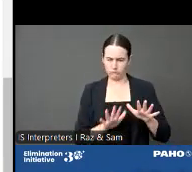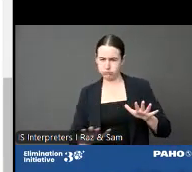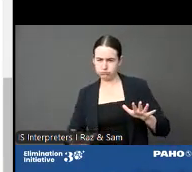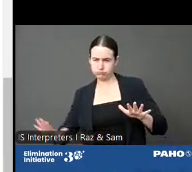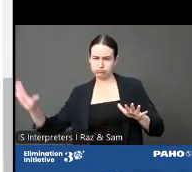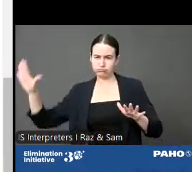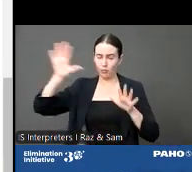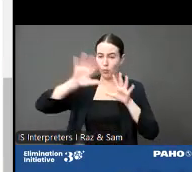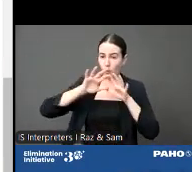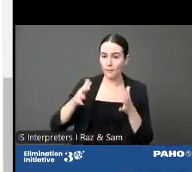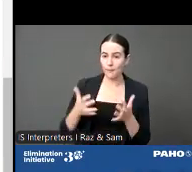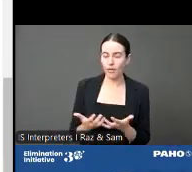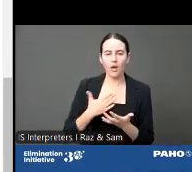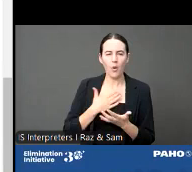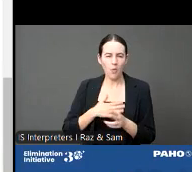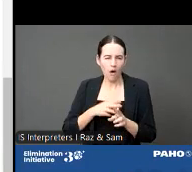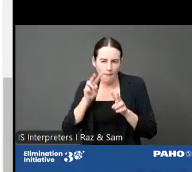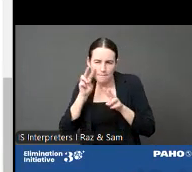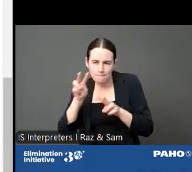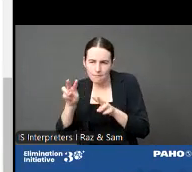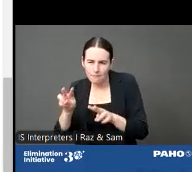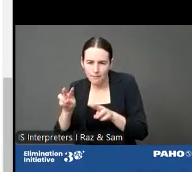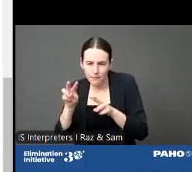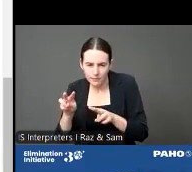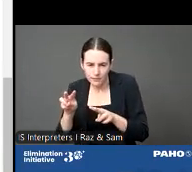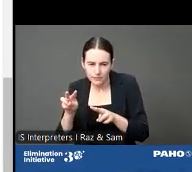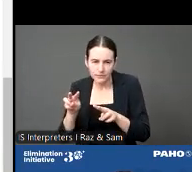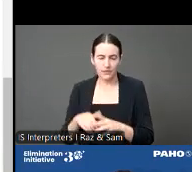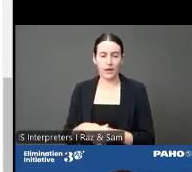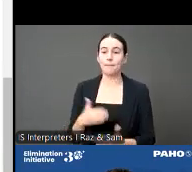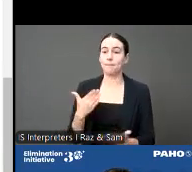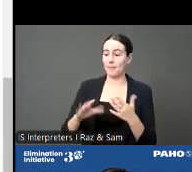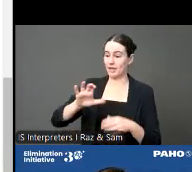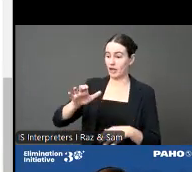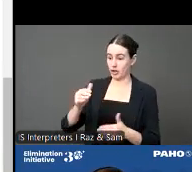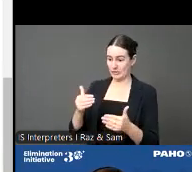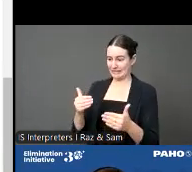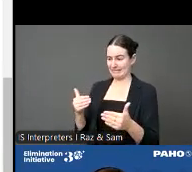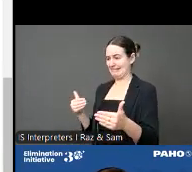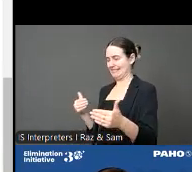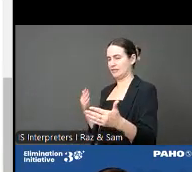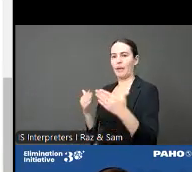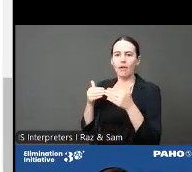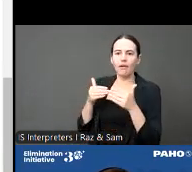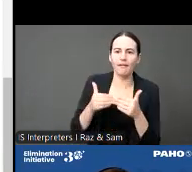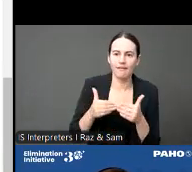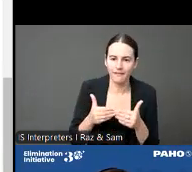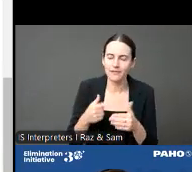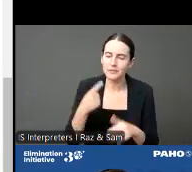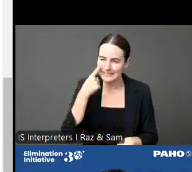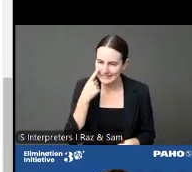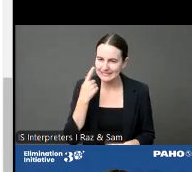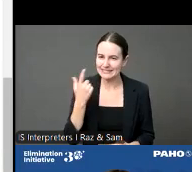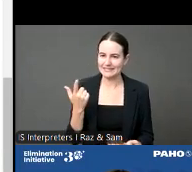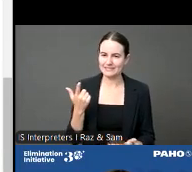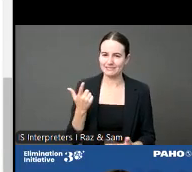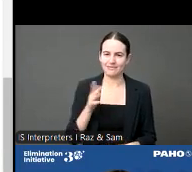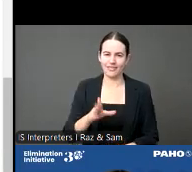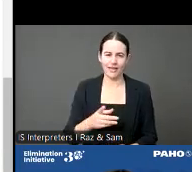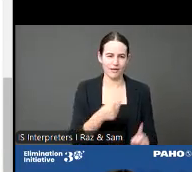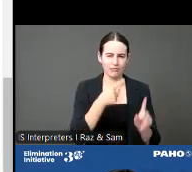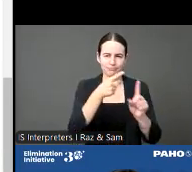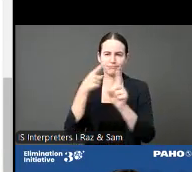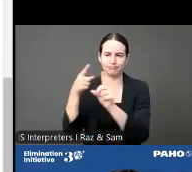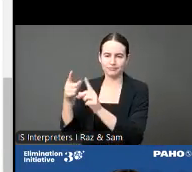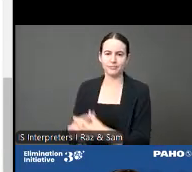e os países estão muito distantes ou muito próximos da iniciativa de eliminação. Por exemplo, estamos vendo aqui a tuberculose, a meta é